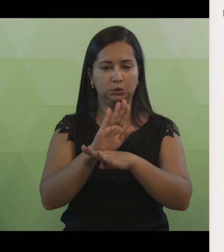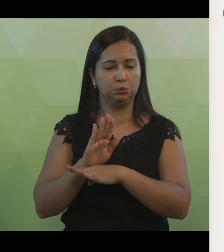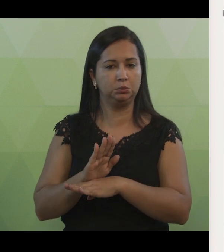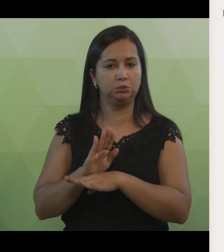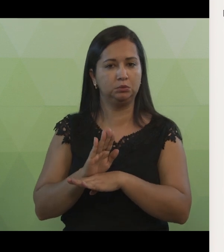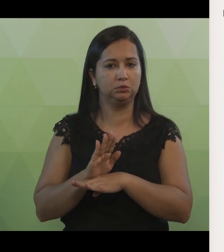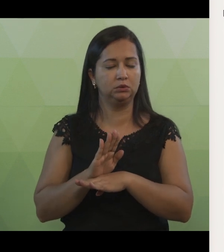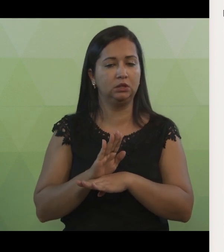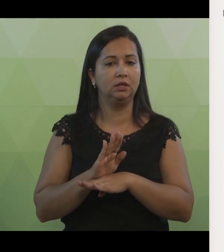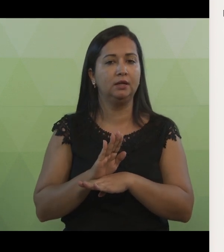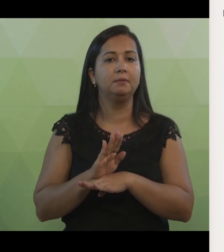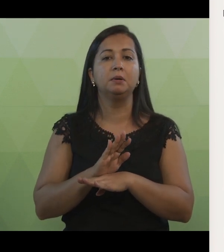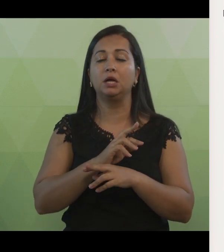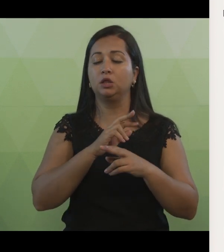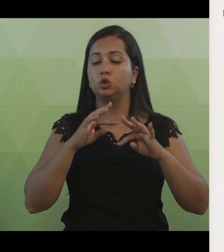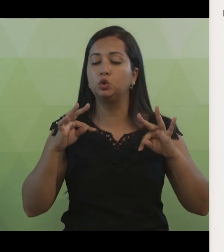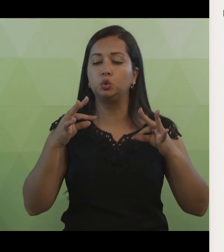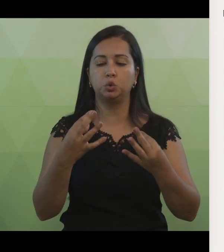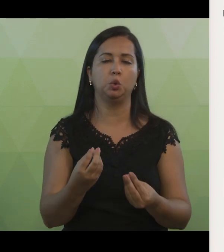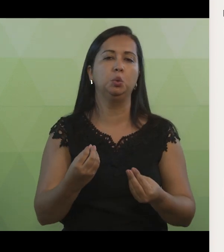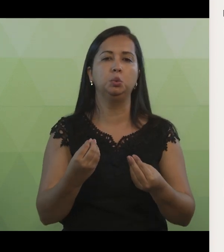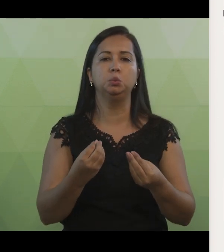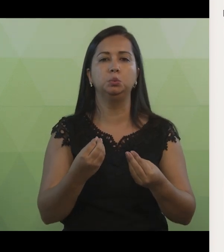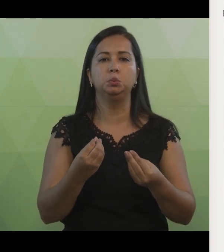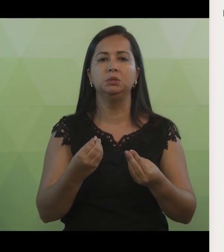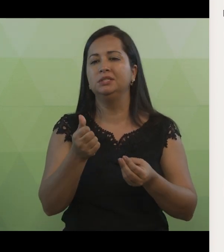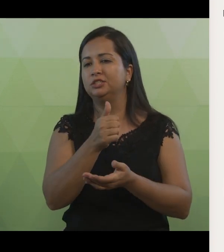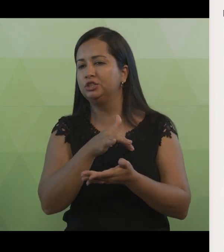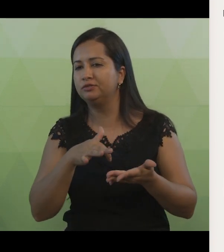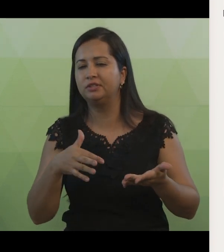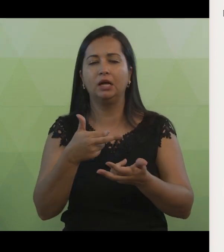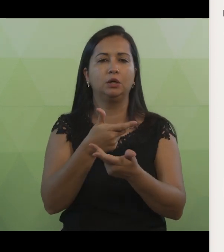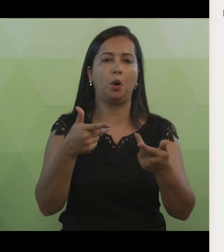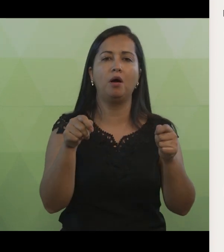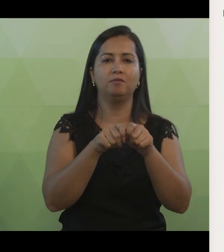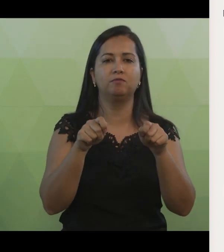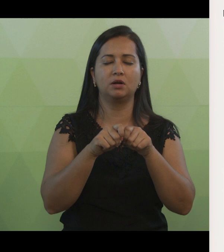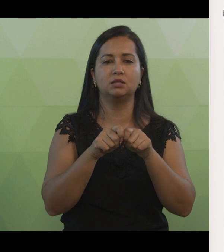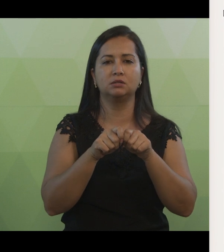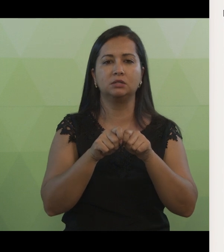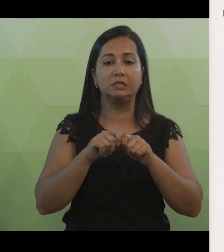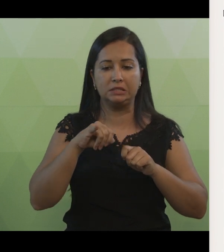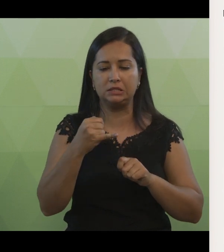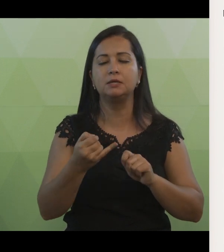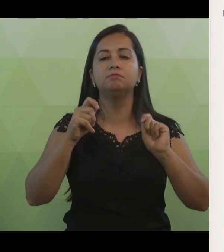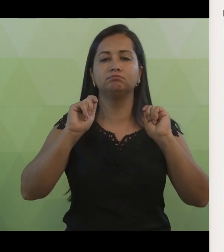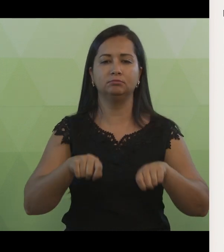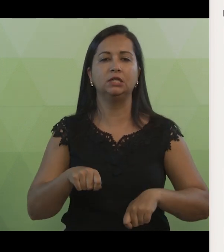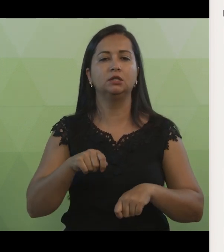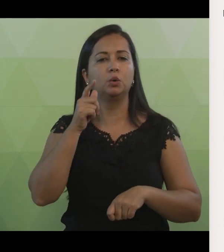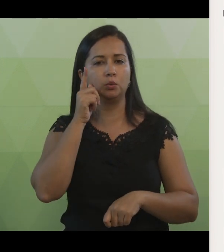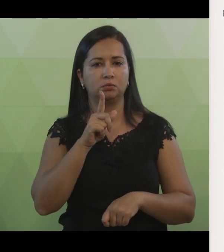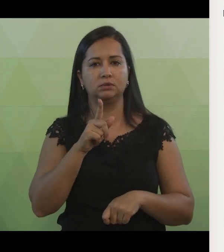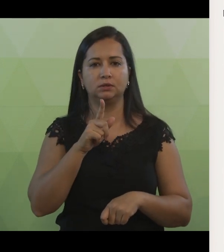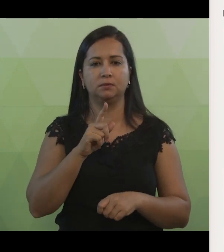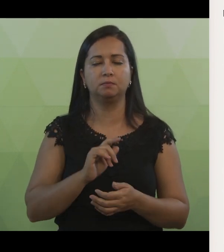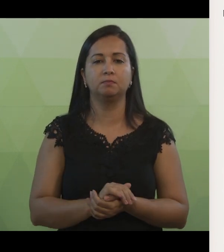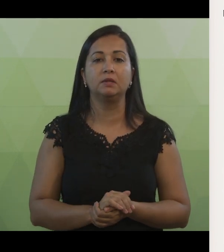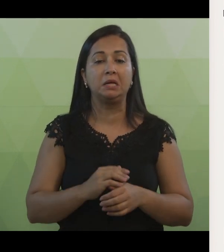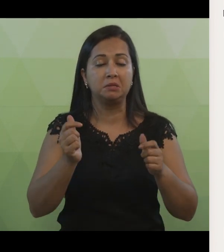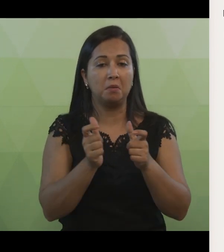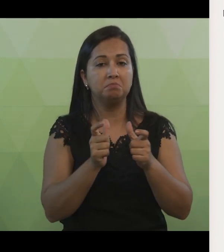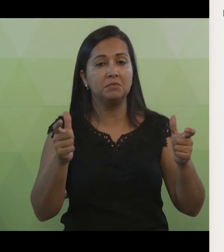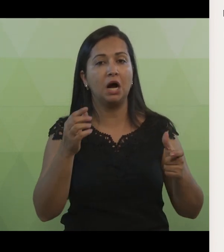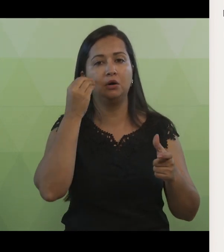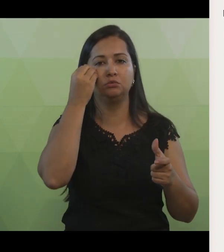certificar as tarefas adequadamente feitas. Isso implica na formação do profissional que fará parte da equipe. Ou seja, quanto mais